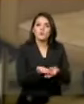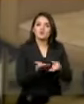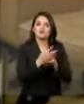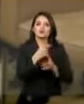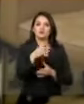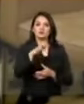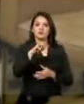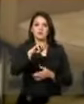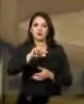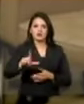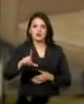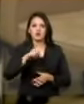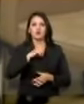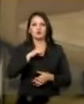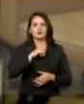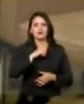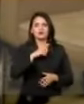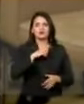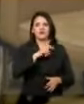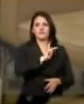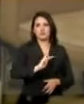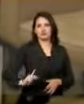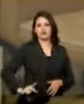penais, presidida pela professora Ada.